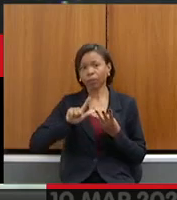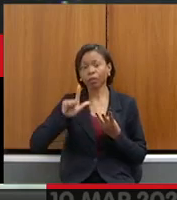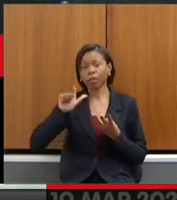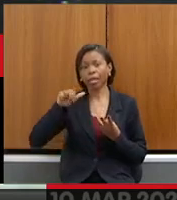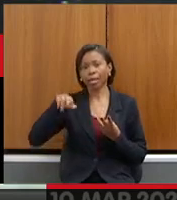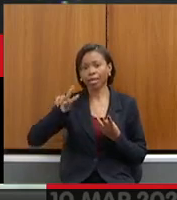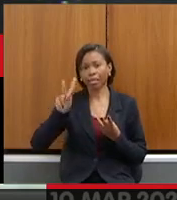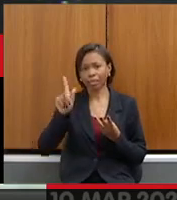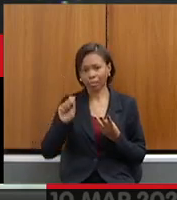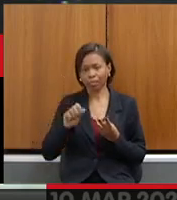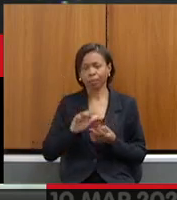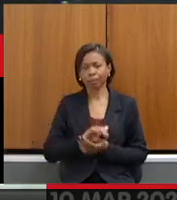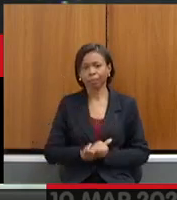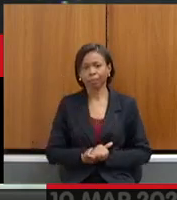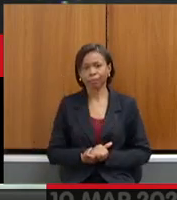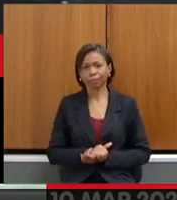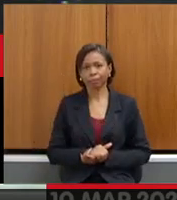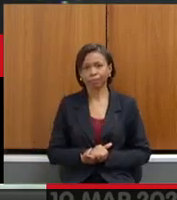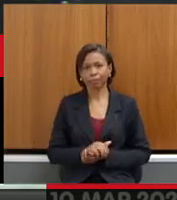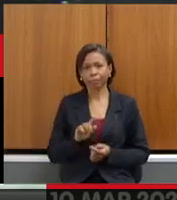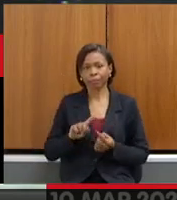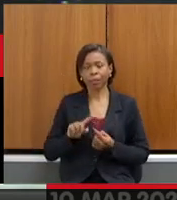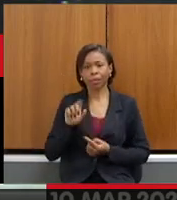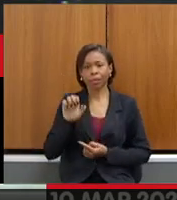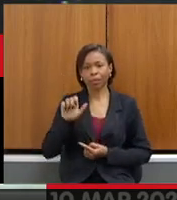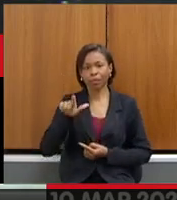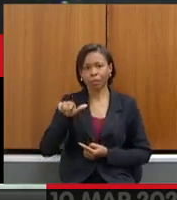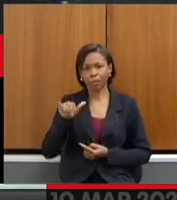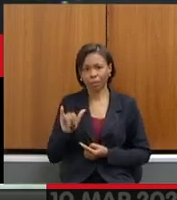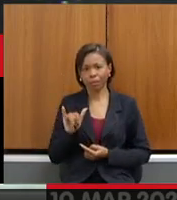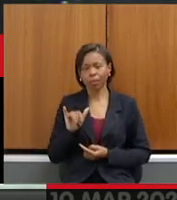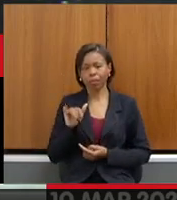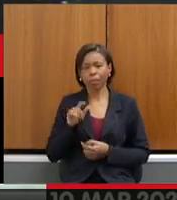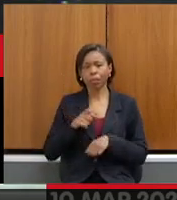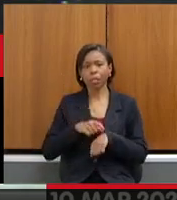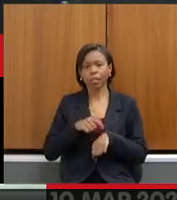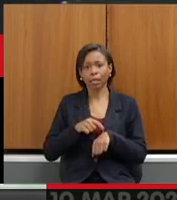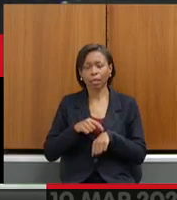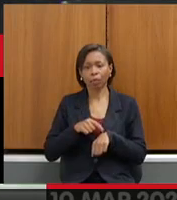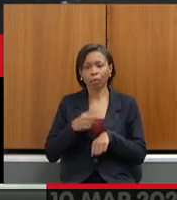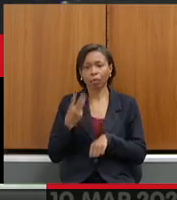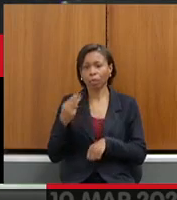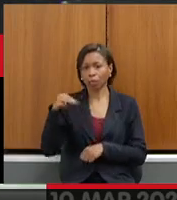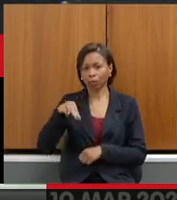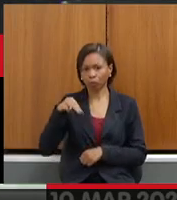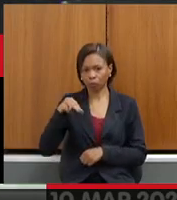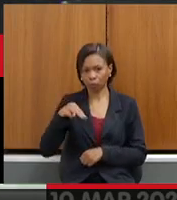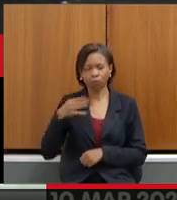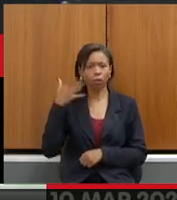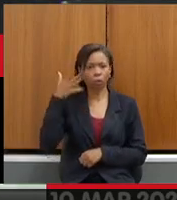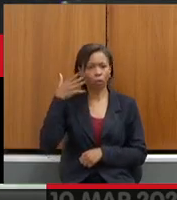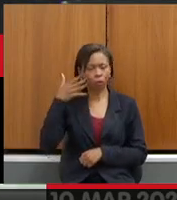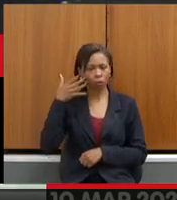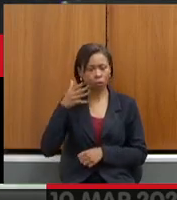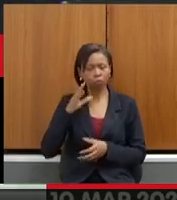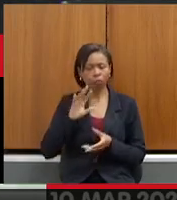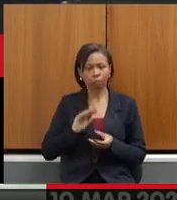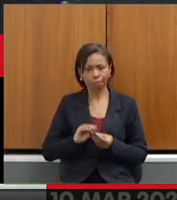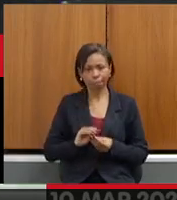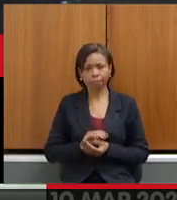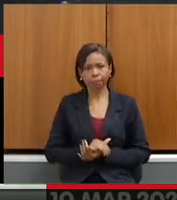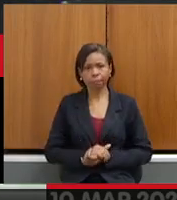com a palavra Deputado ele tá aqui no pelo prazo de três minutos para sua consideração